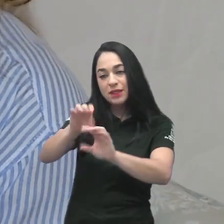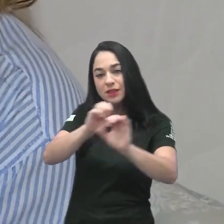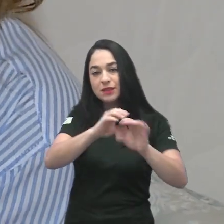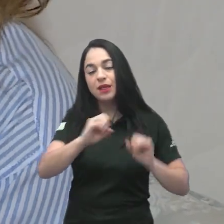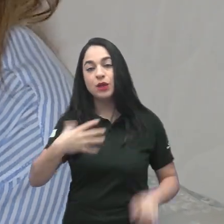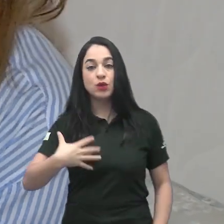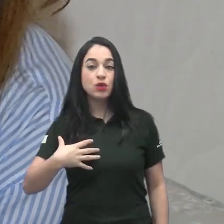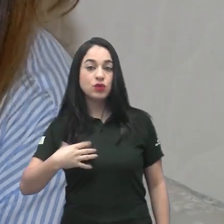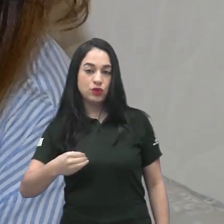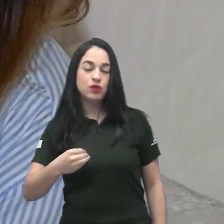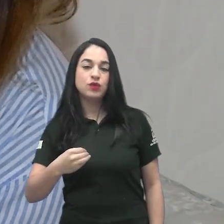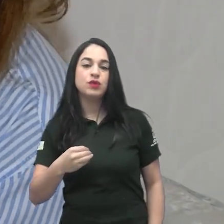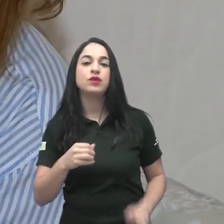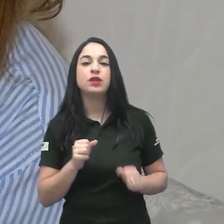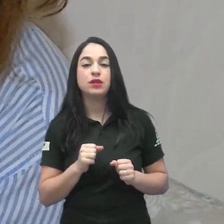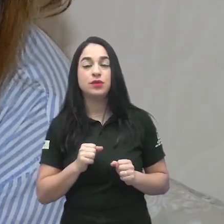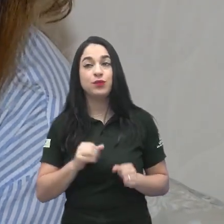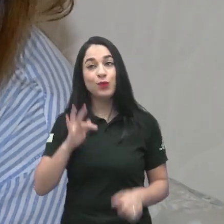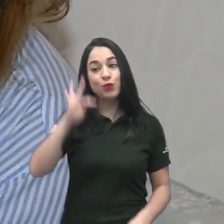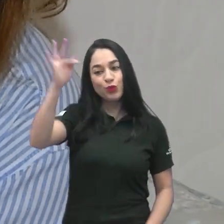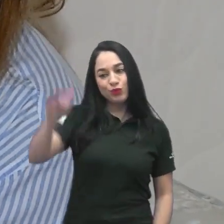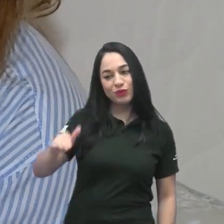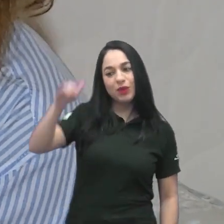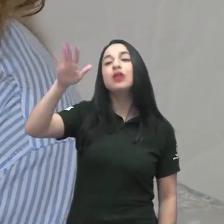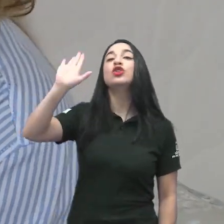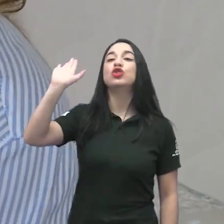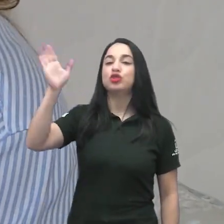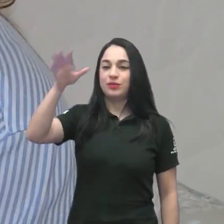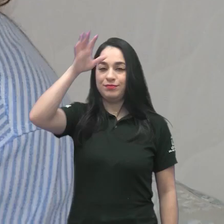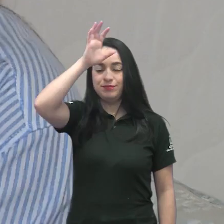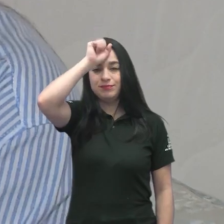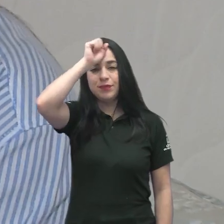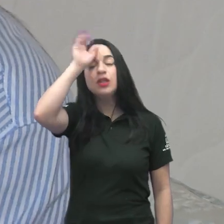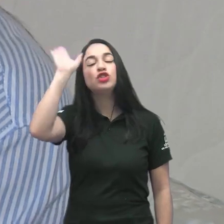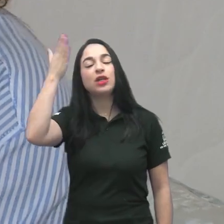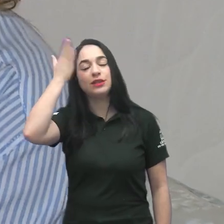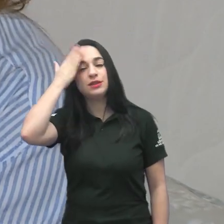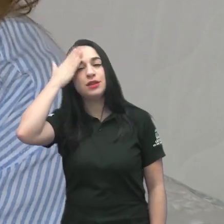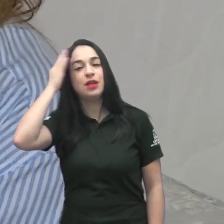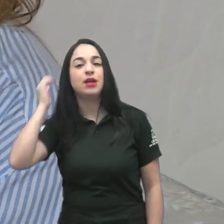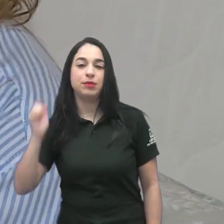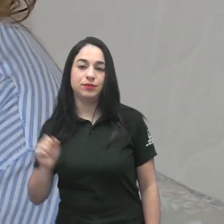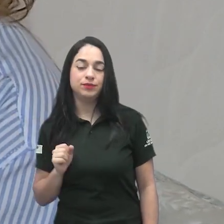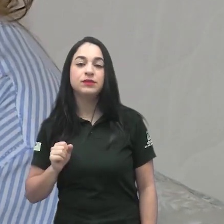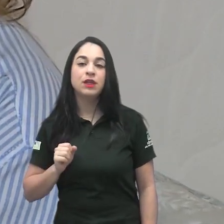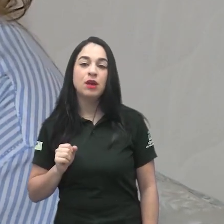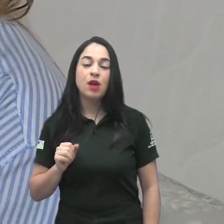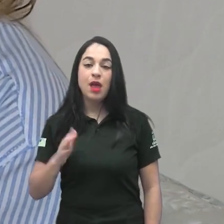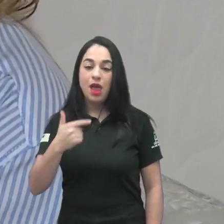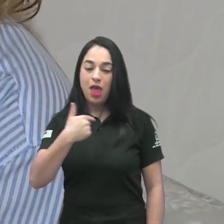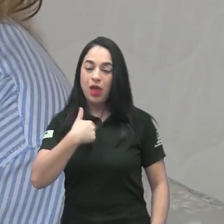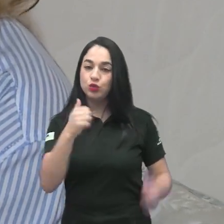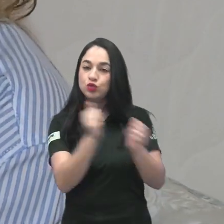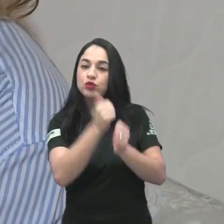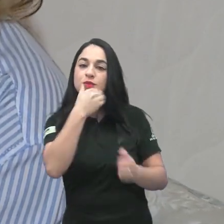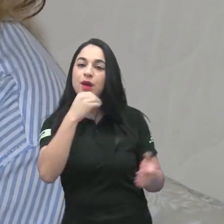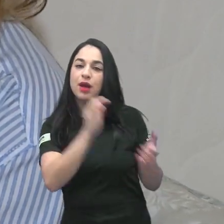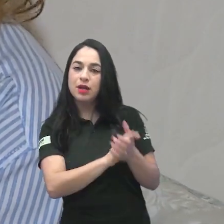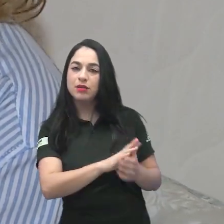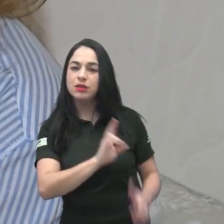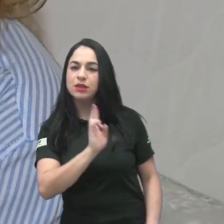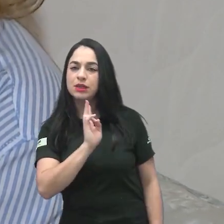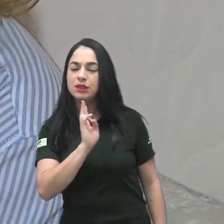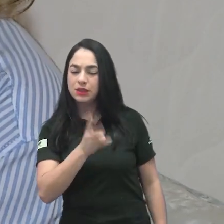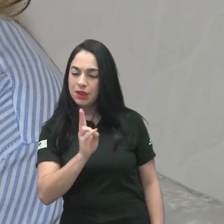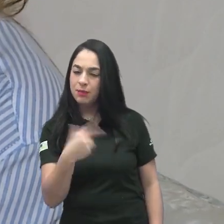construídos para que eles alcancem um fruto no futuro. Então, tanto eu quanto meu esposo, a gente sempre pensou sobre